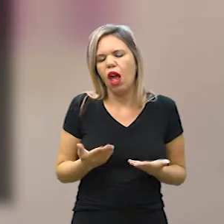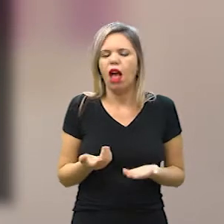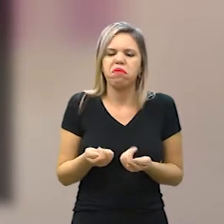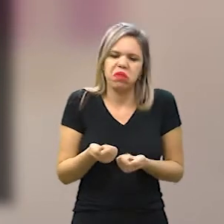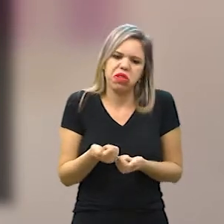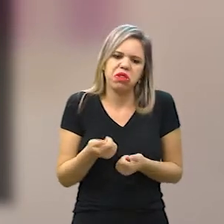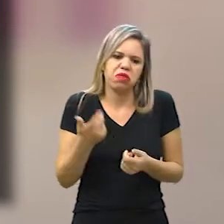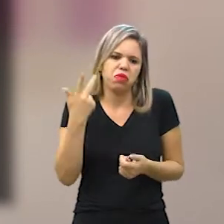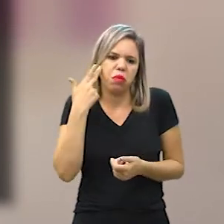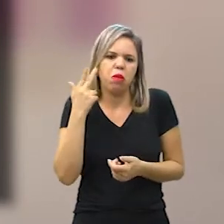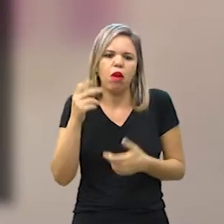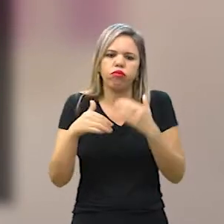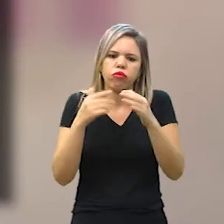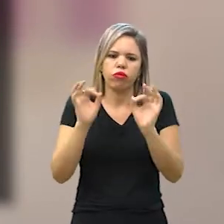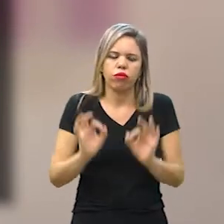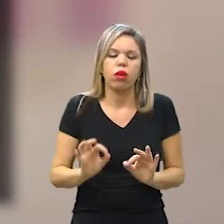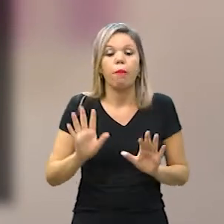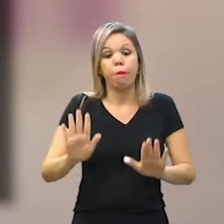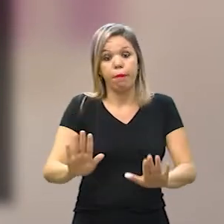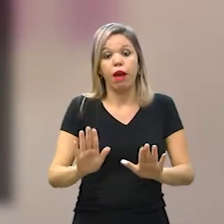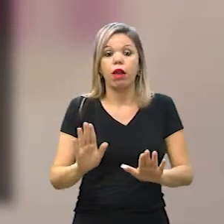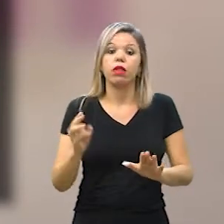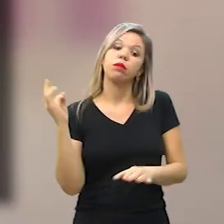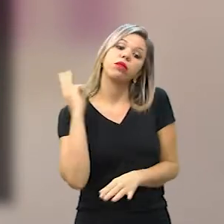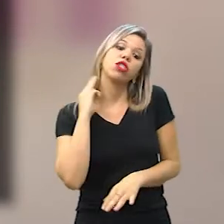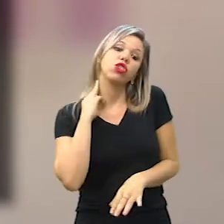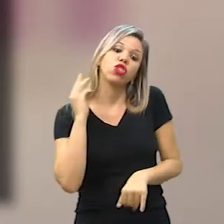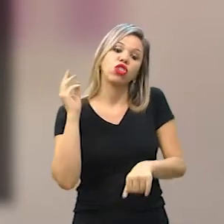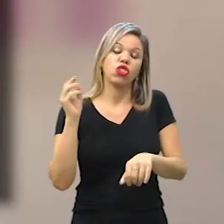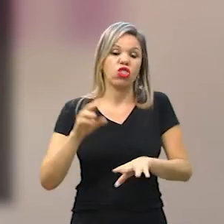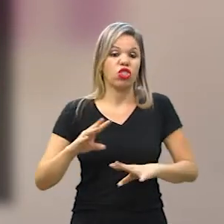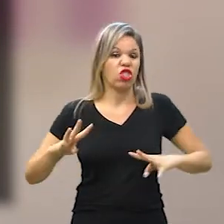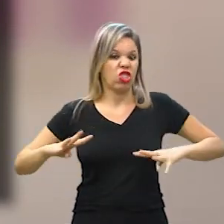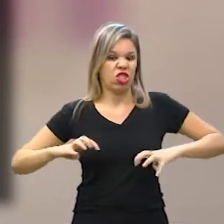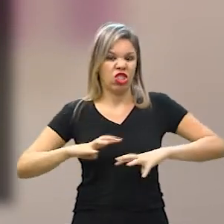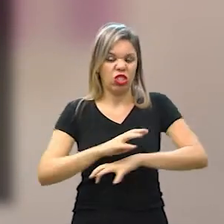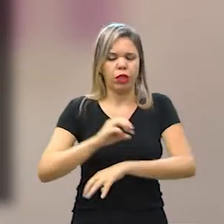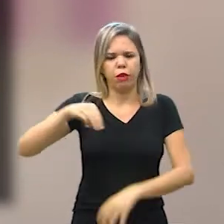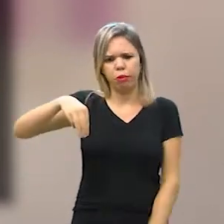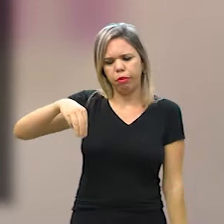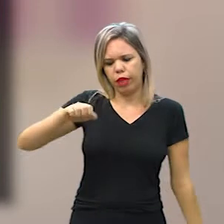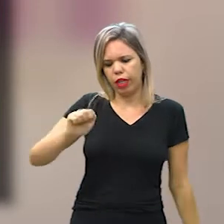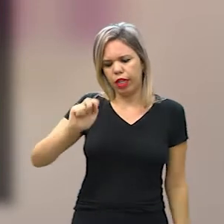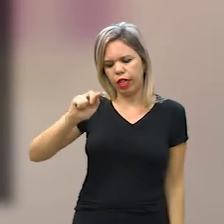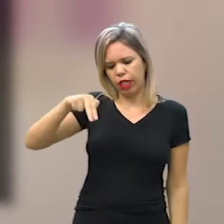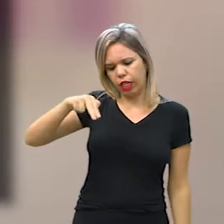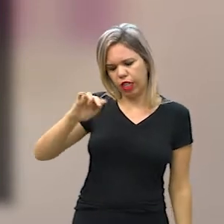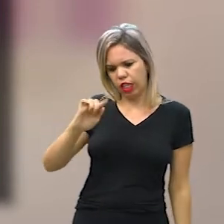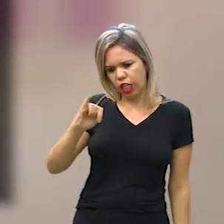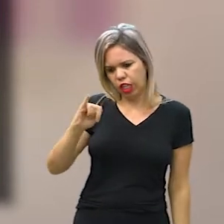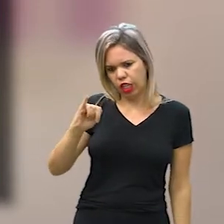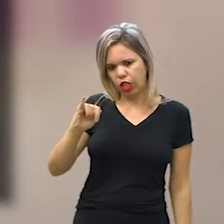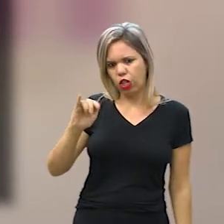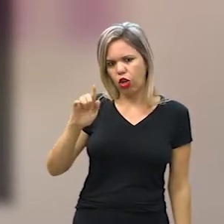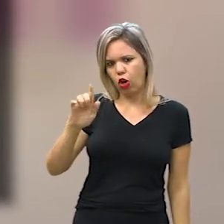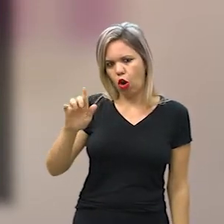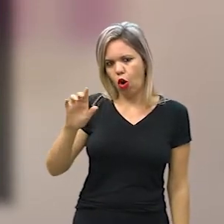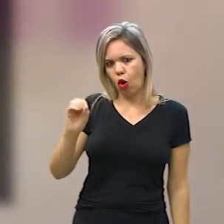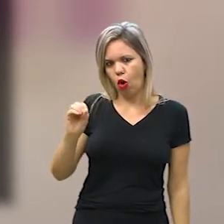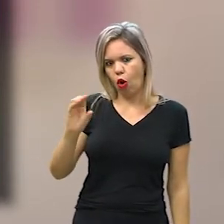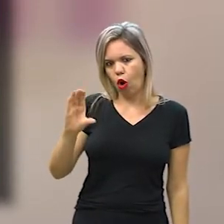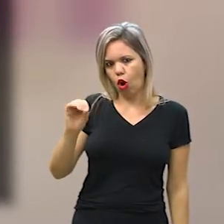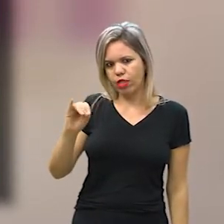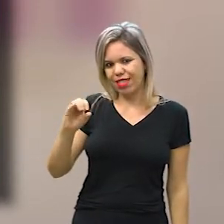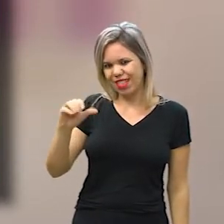benignos e evoluem bem. Já as meningites bacterianas, principalmente a meningite meningocócica, ela